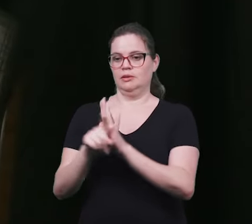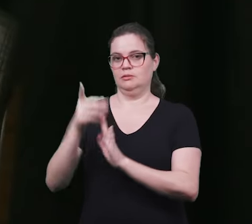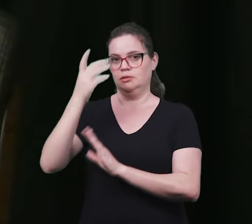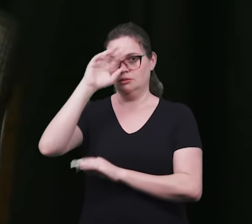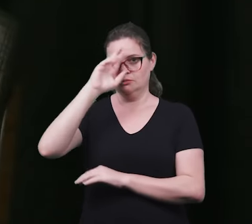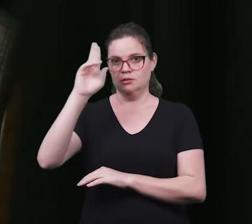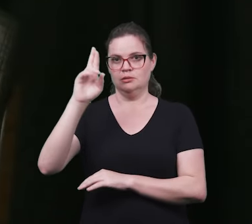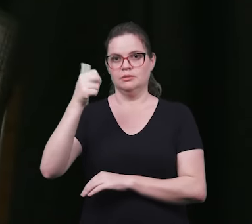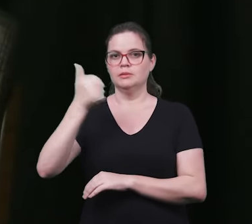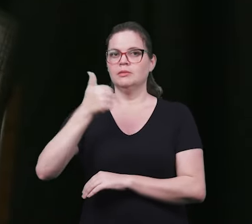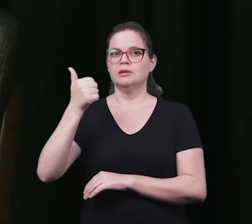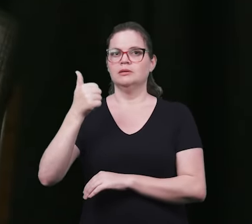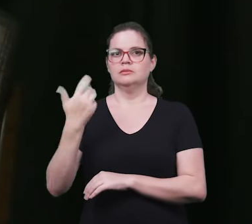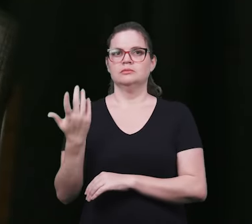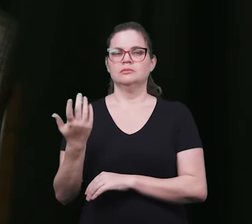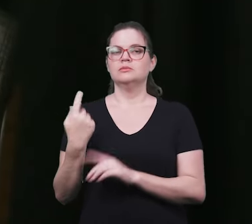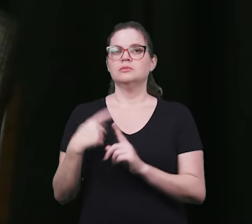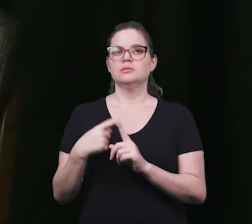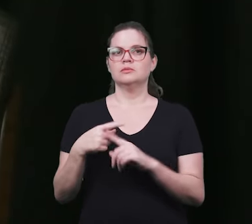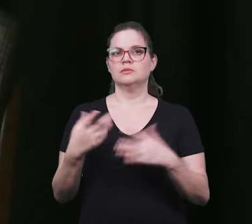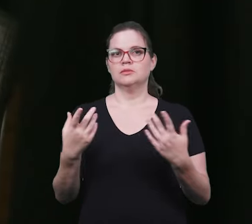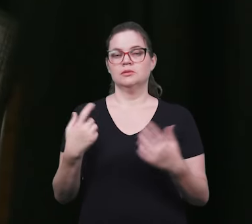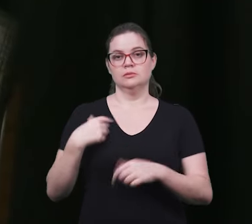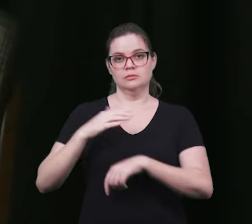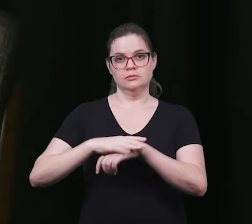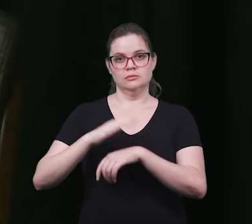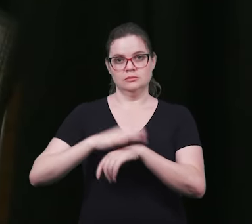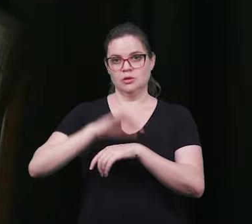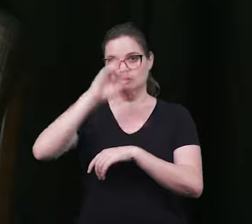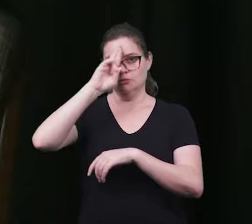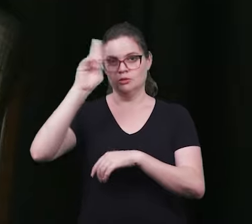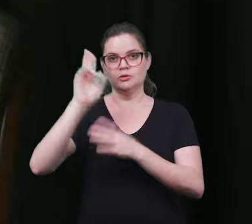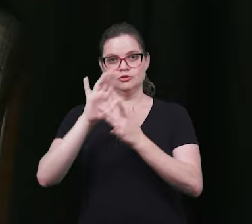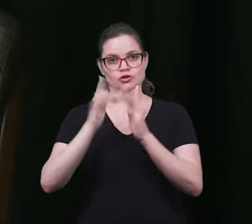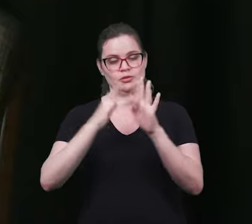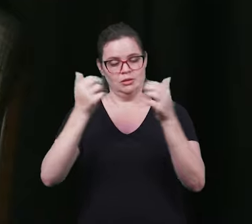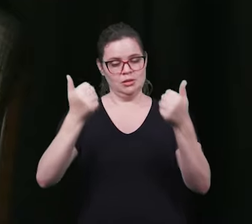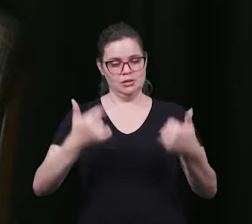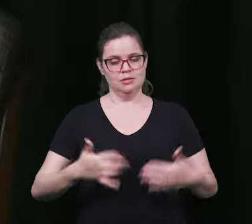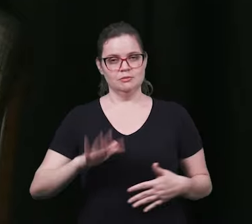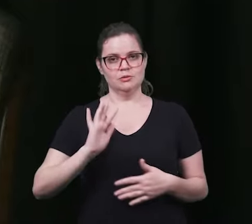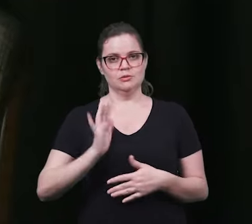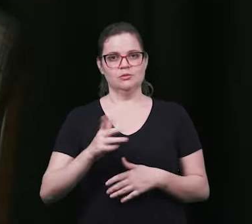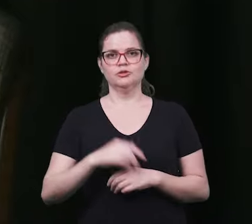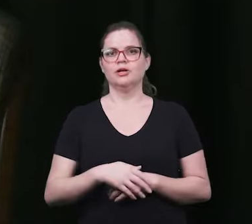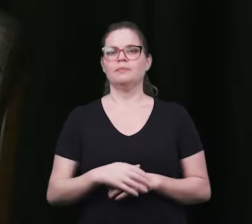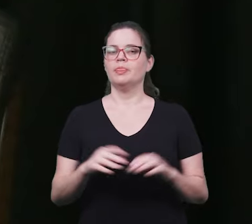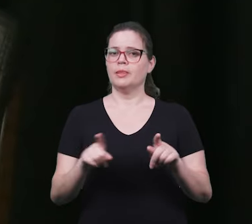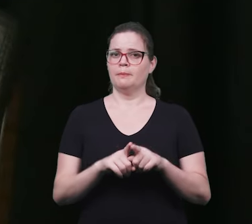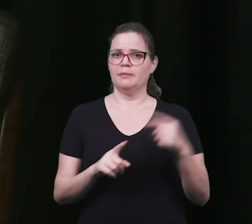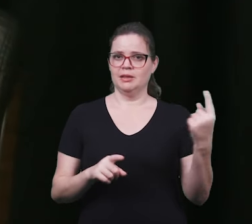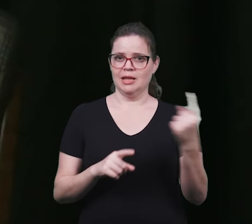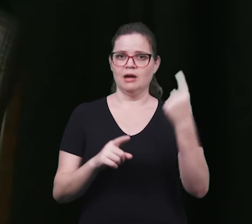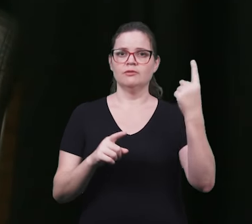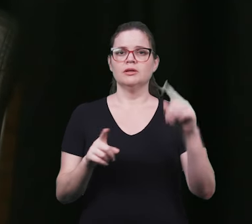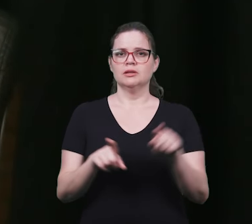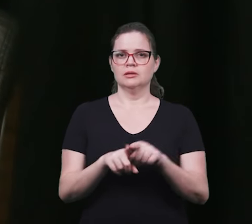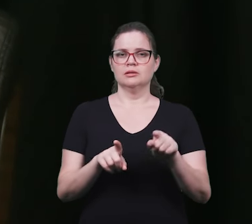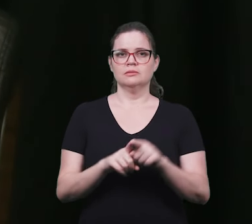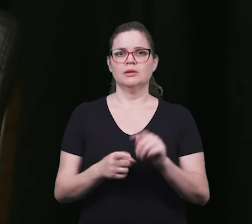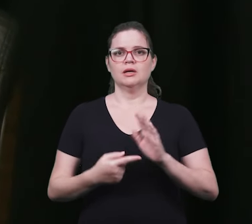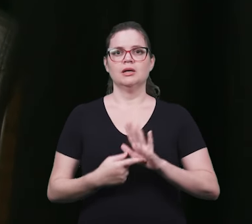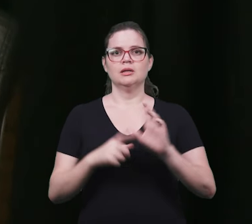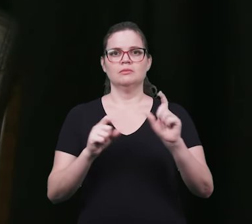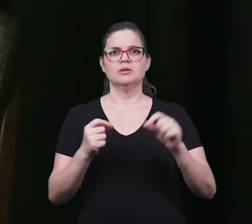Senhor. O que o próprio Senhor Jesus falou a respeito disso? Lá em Davi também fala, sacrifício